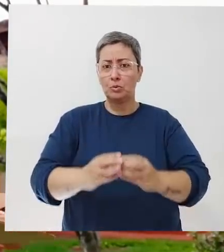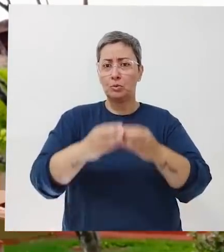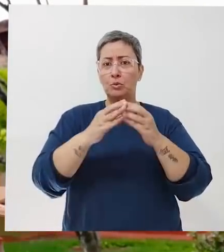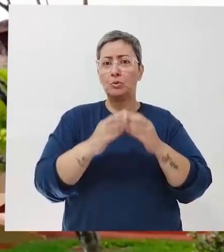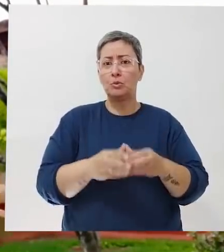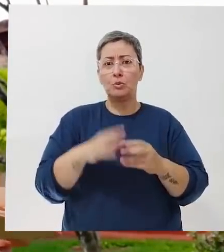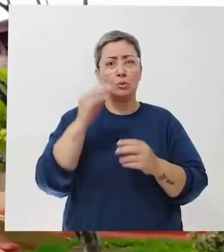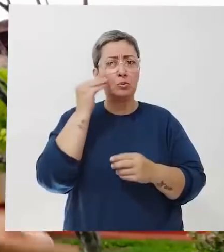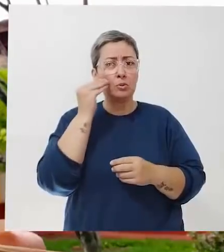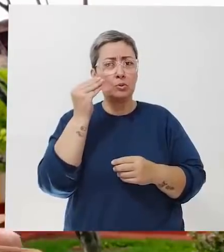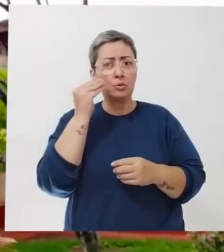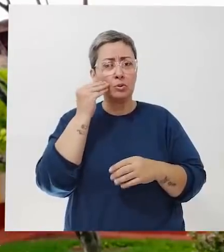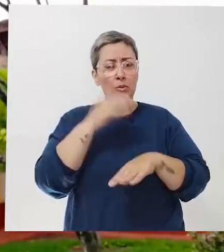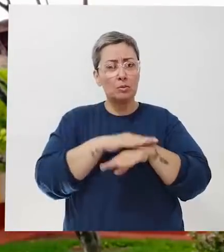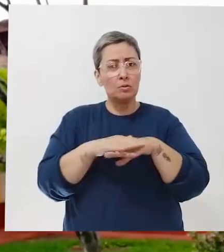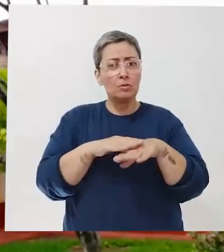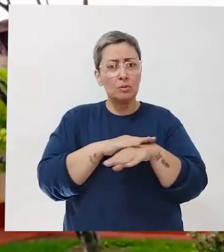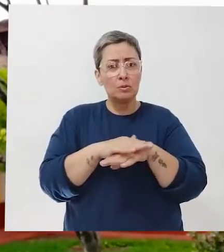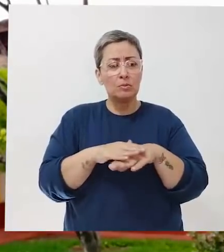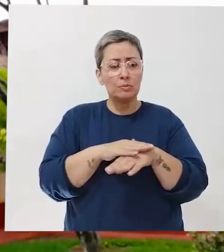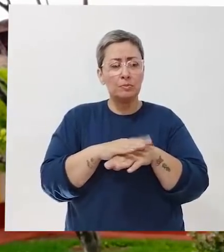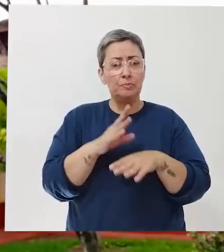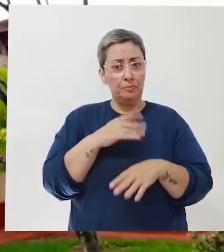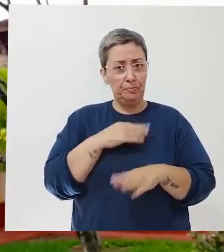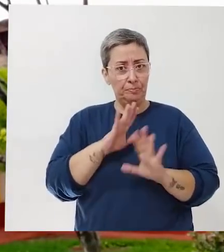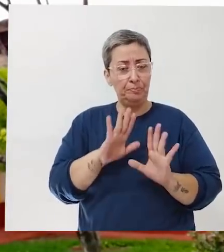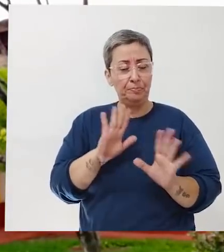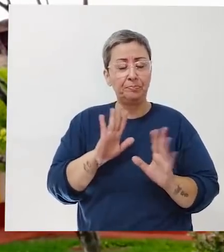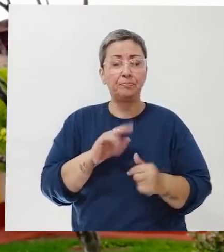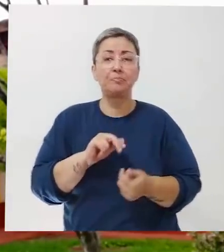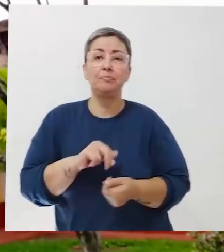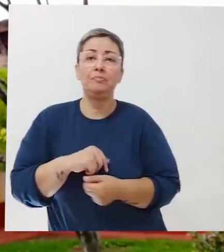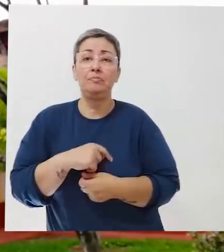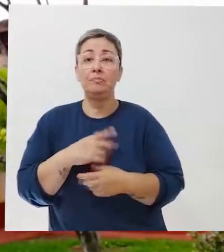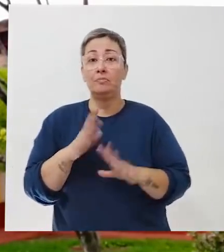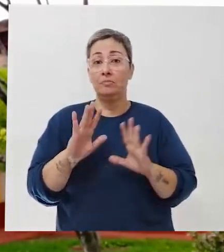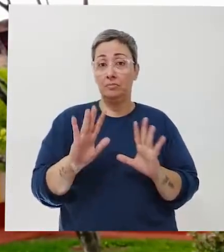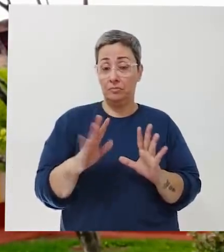chegando e tentou falar ao caminho.